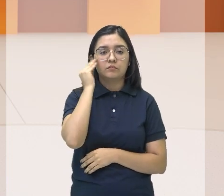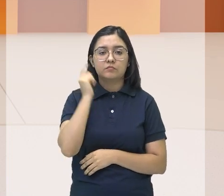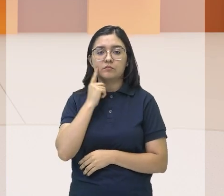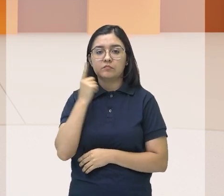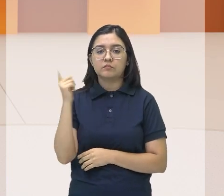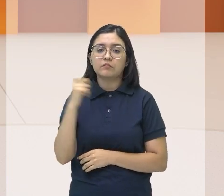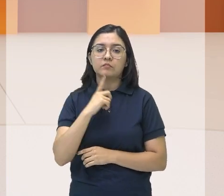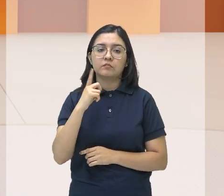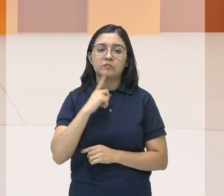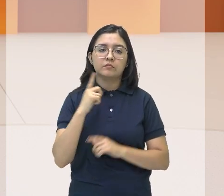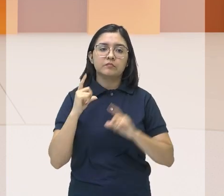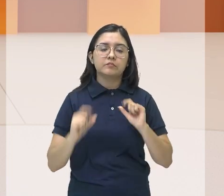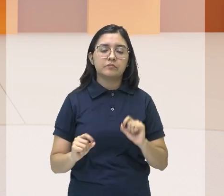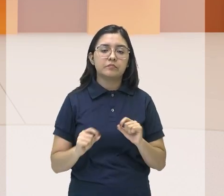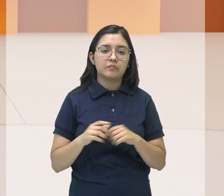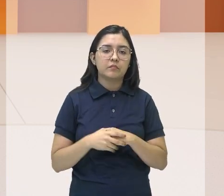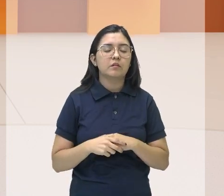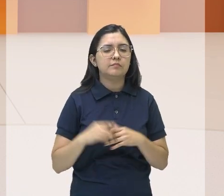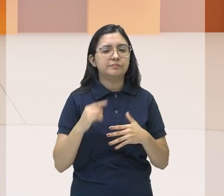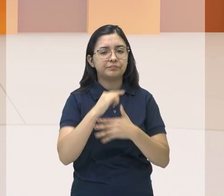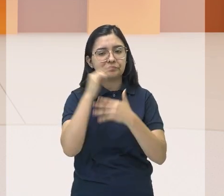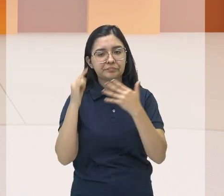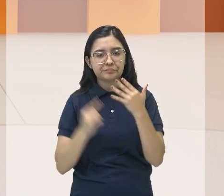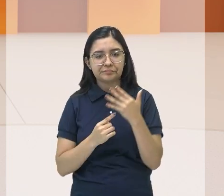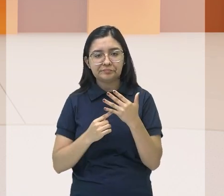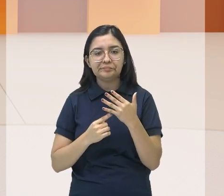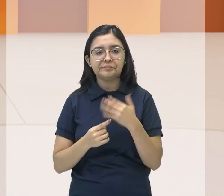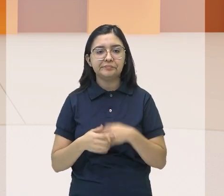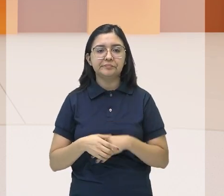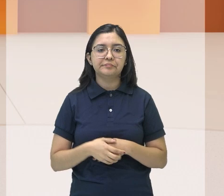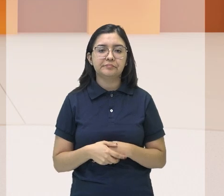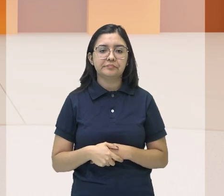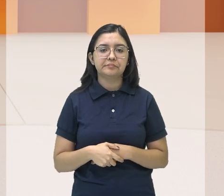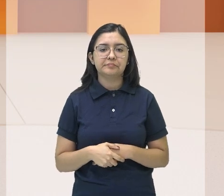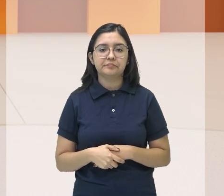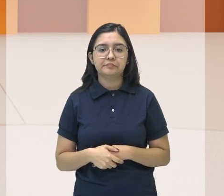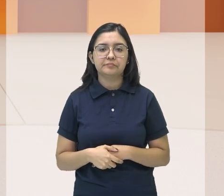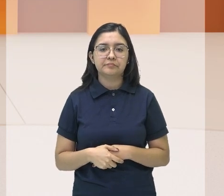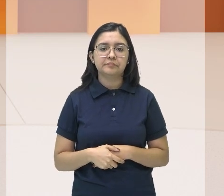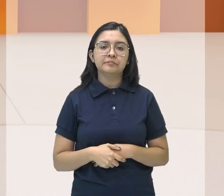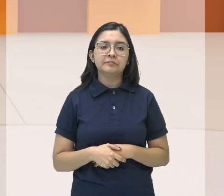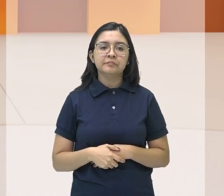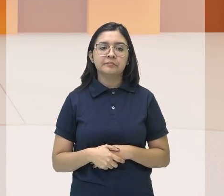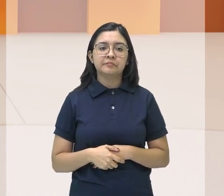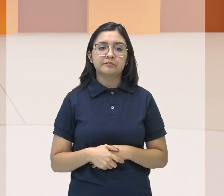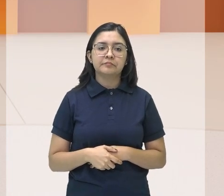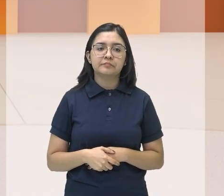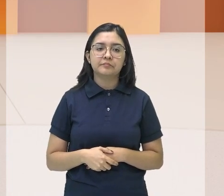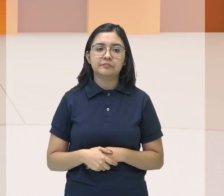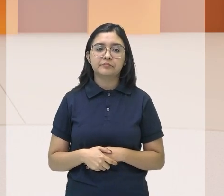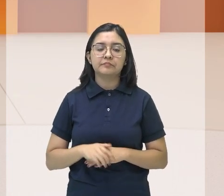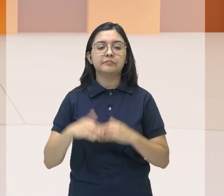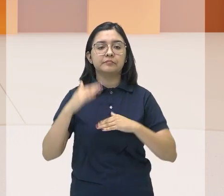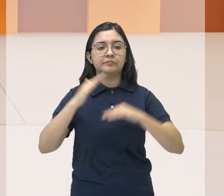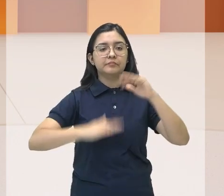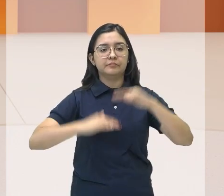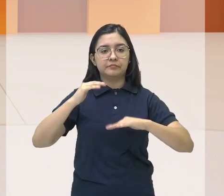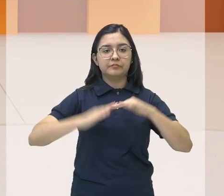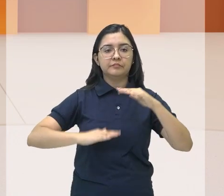tendo essas questões aí. Né? Então, são